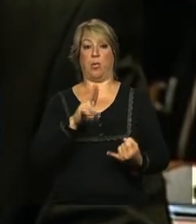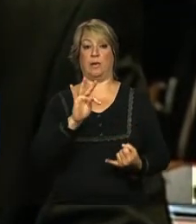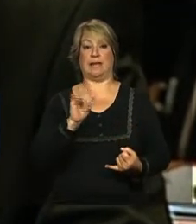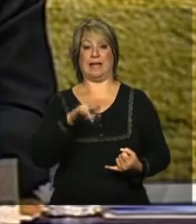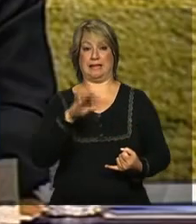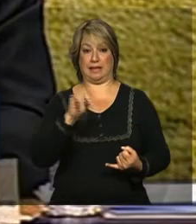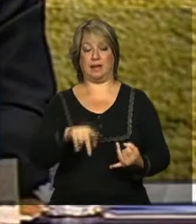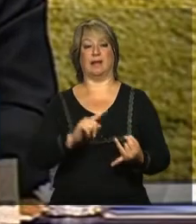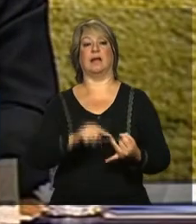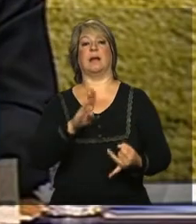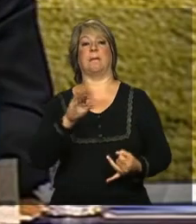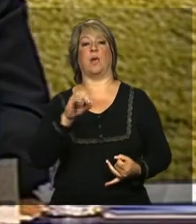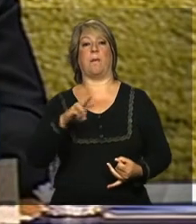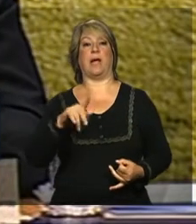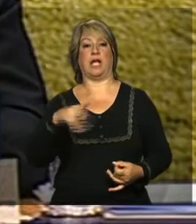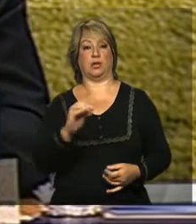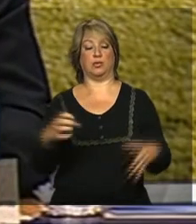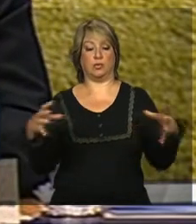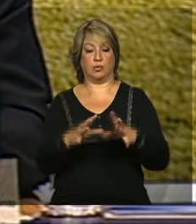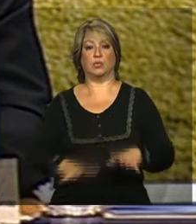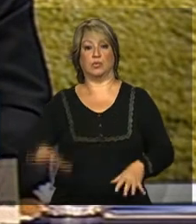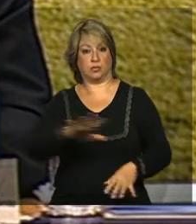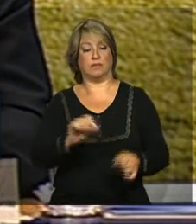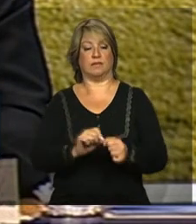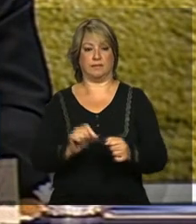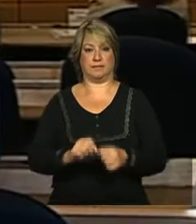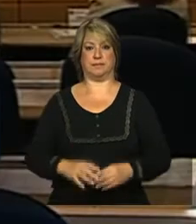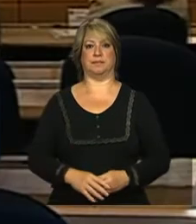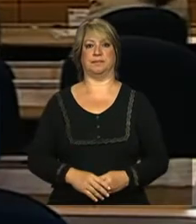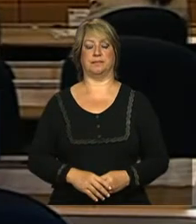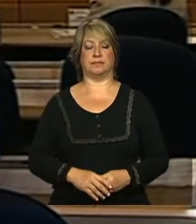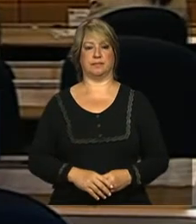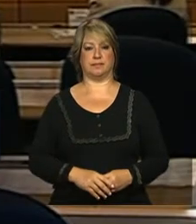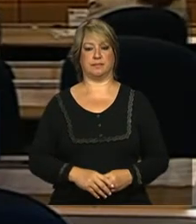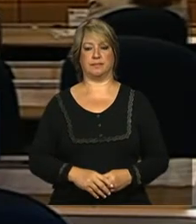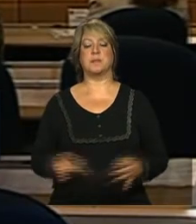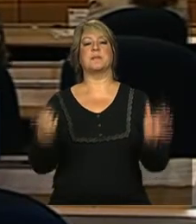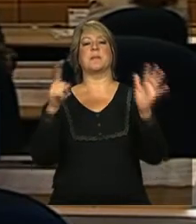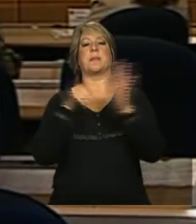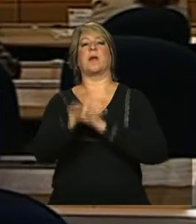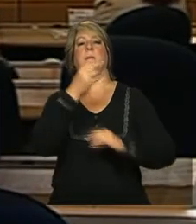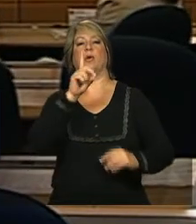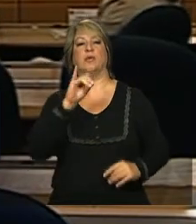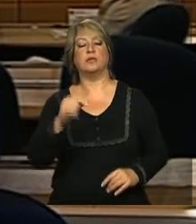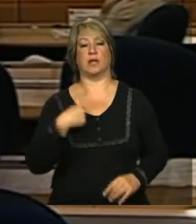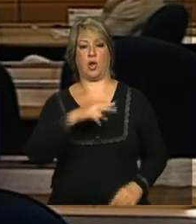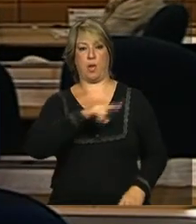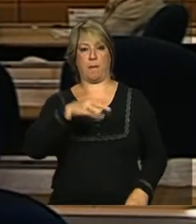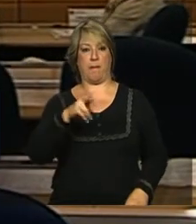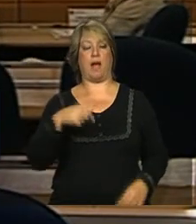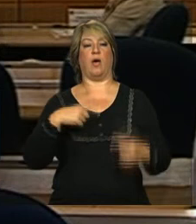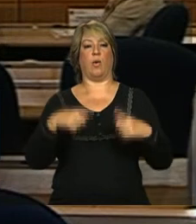biomanguinhos porque quem faz DPT o Butantã o resto do sucesso é feito por biomanguinhos Bom dia Ministro meu nome é Mark